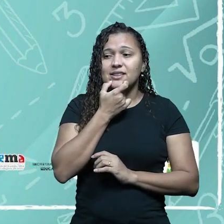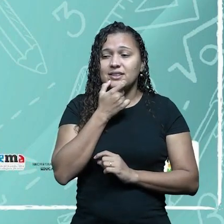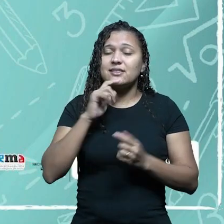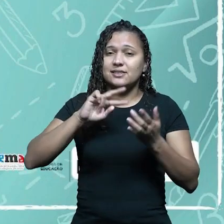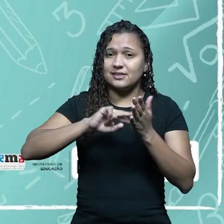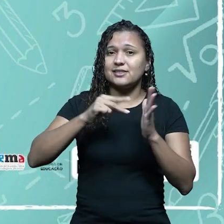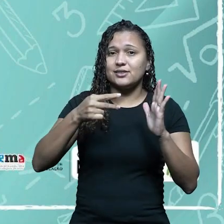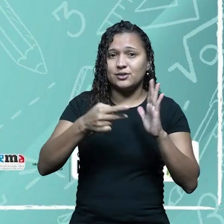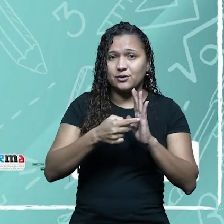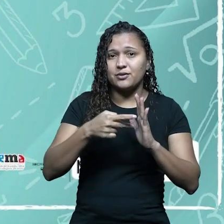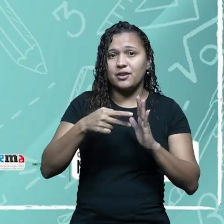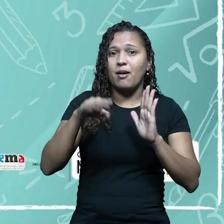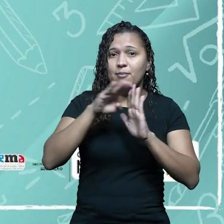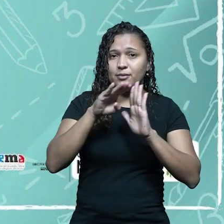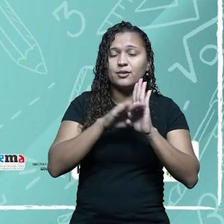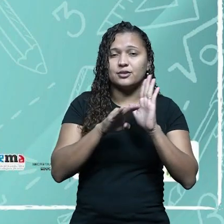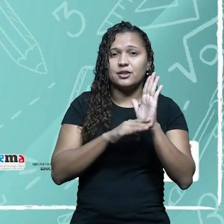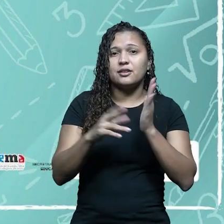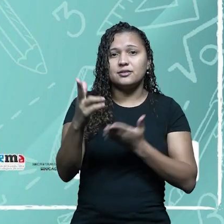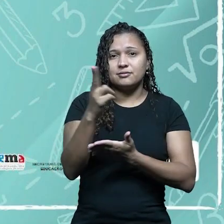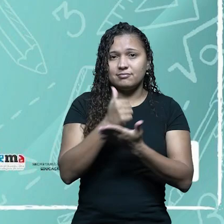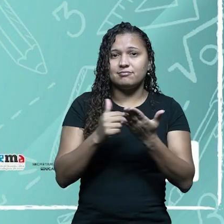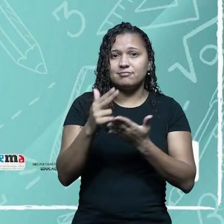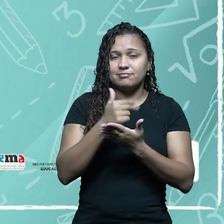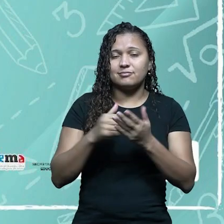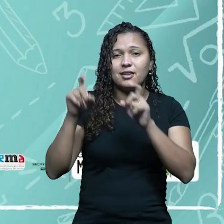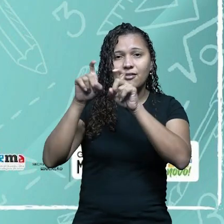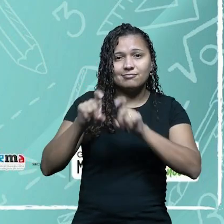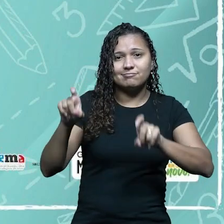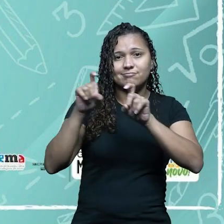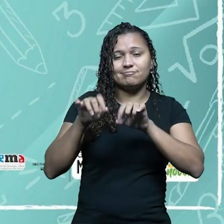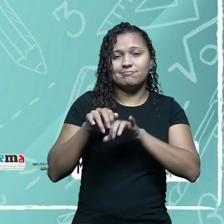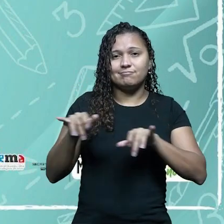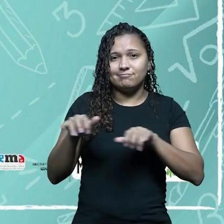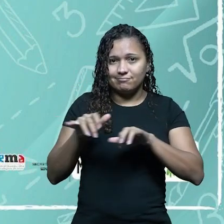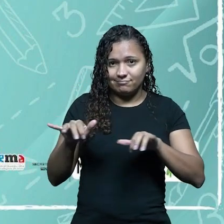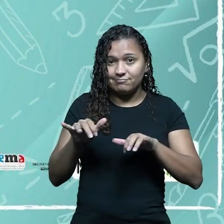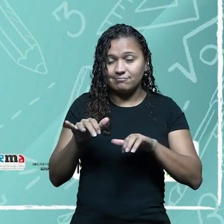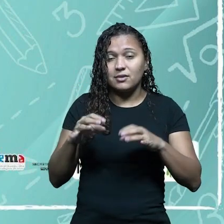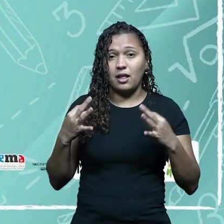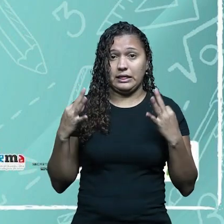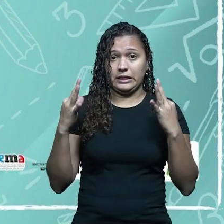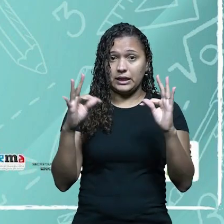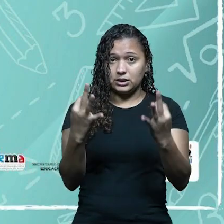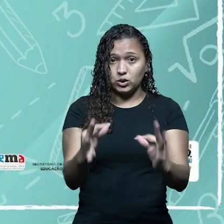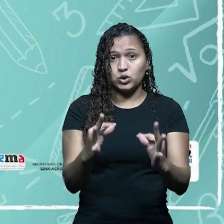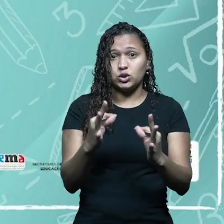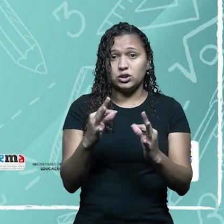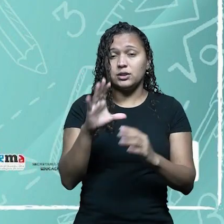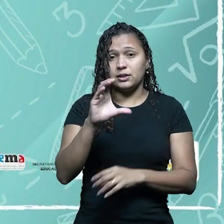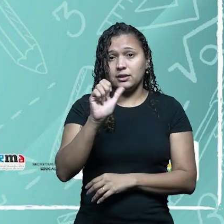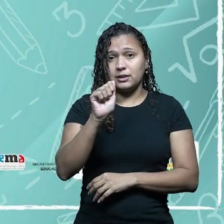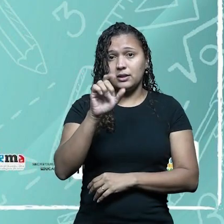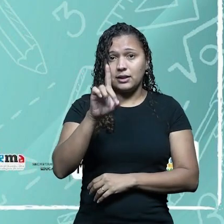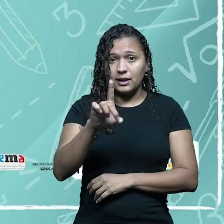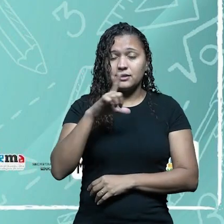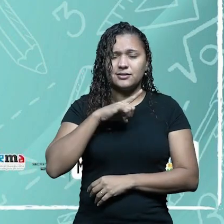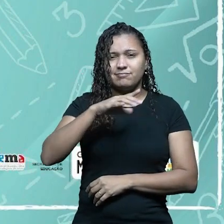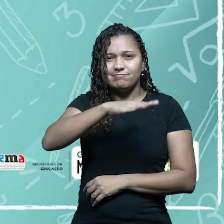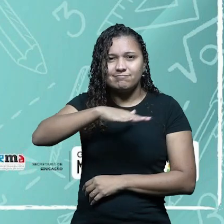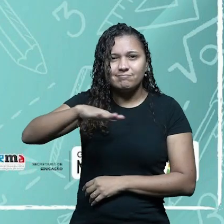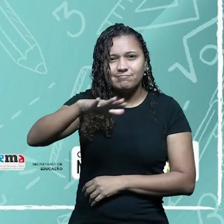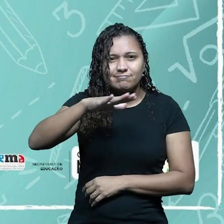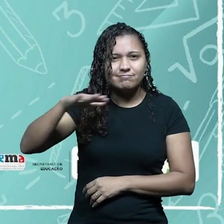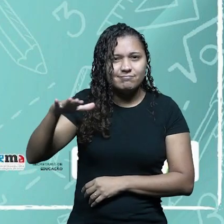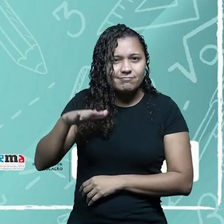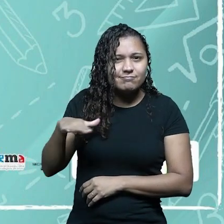ou projeto de desenho assistido por computador. A tecnologia CAD é usada em diversas áreas, desde